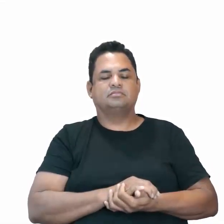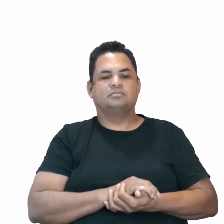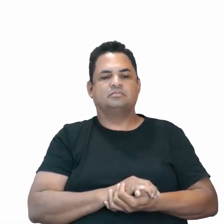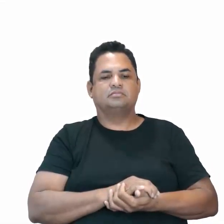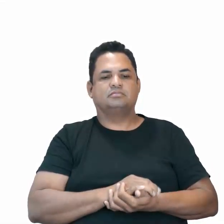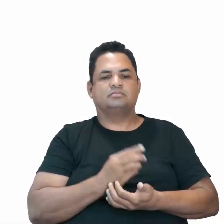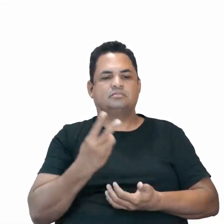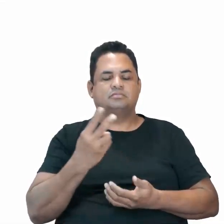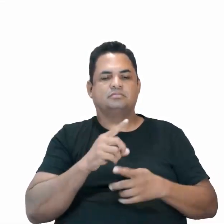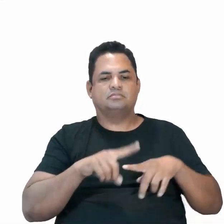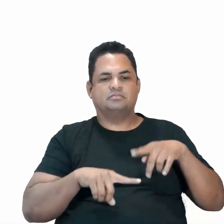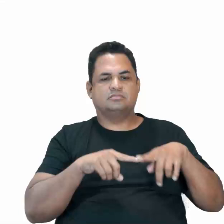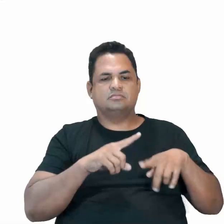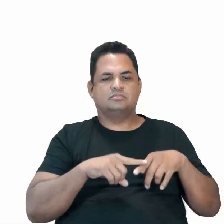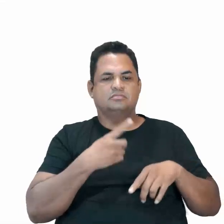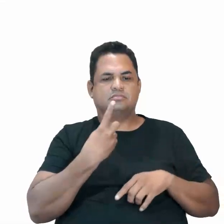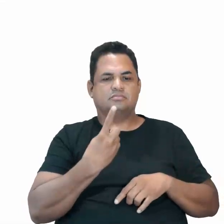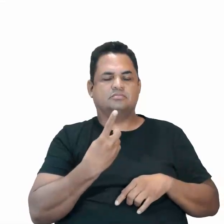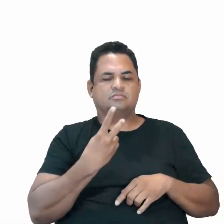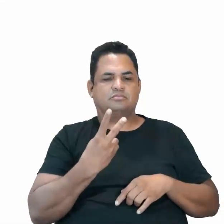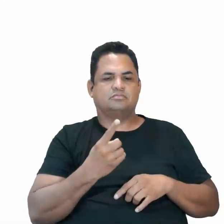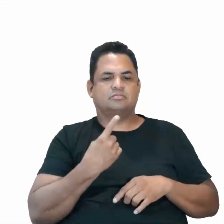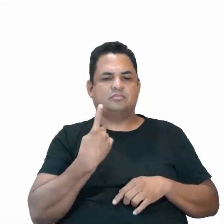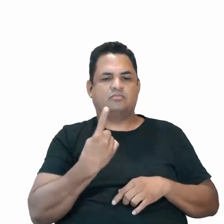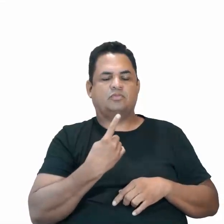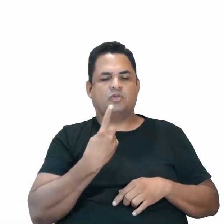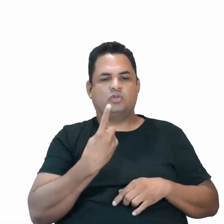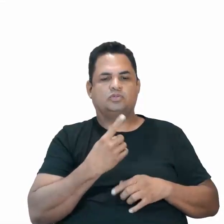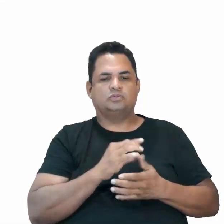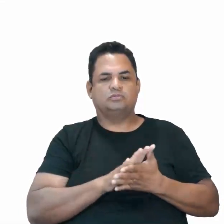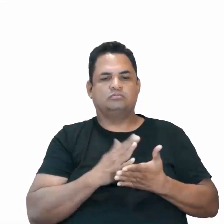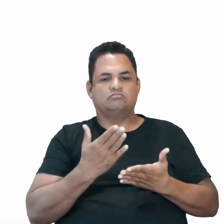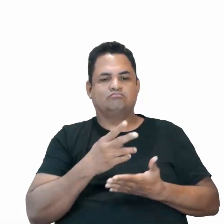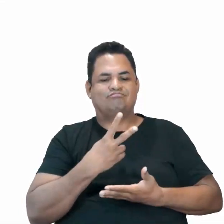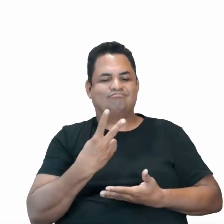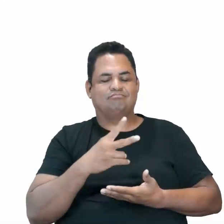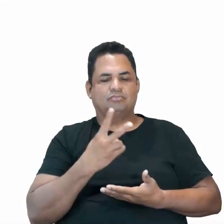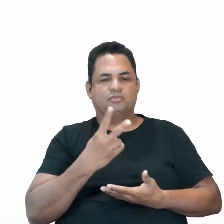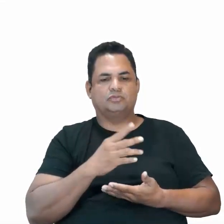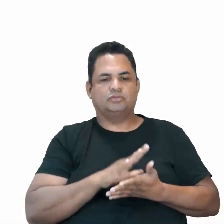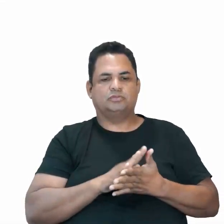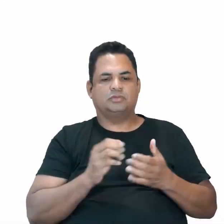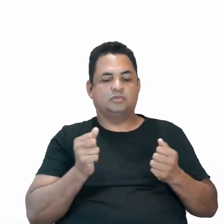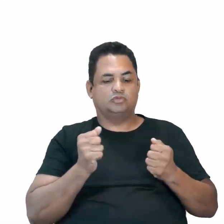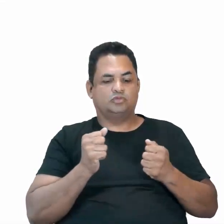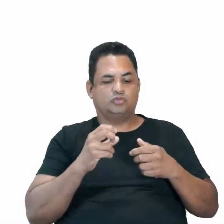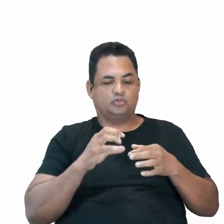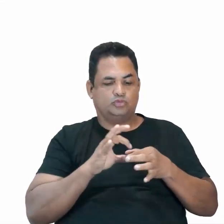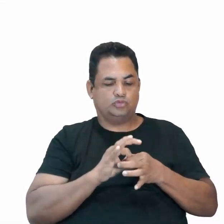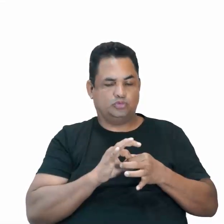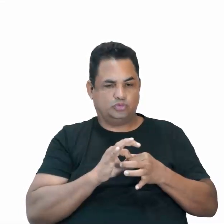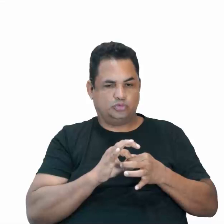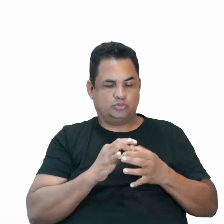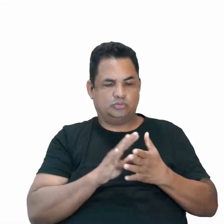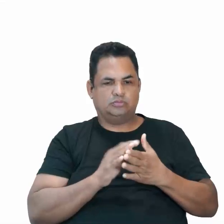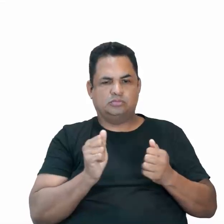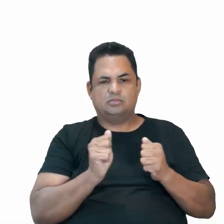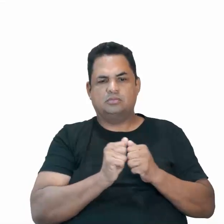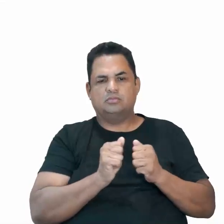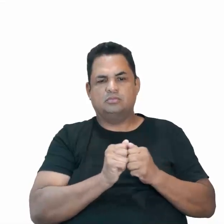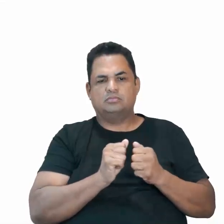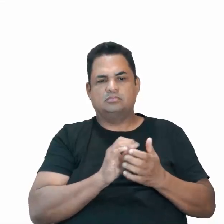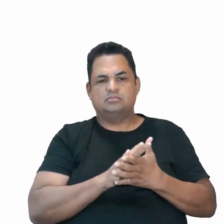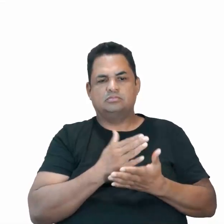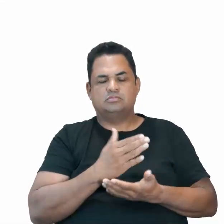dois corpos é um corpo só, na verdade. Eletricamente, eles não entendem que são dois corpos. Estão unidos. Então, mais perto ficam os